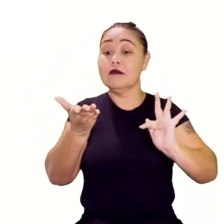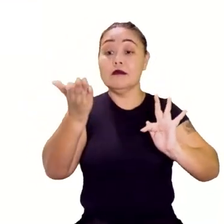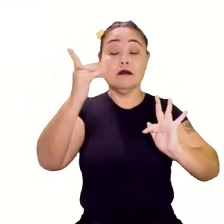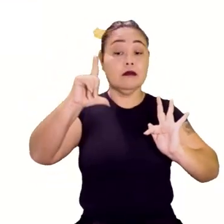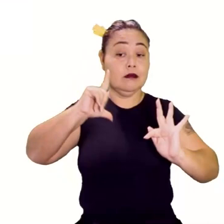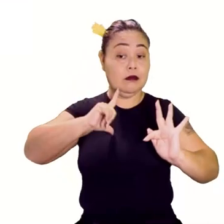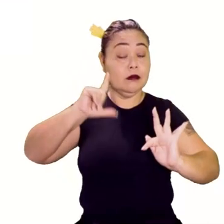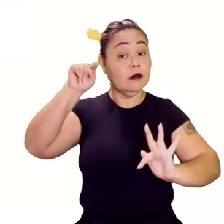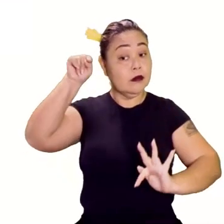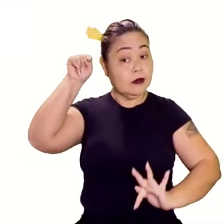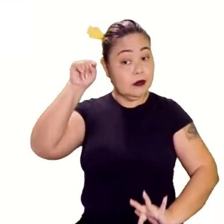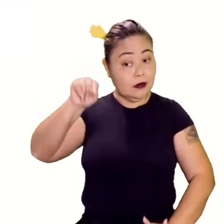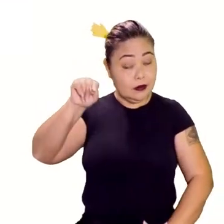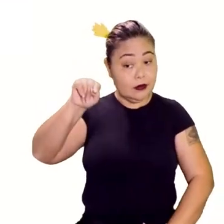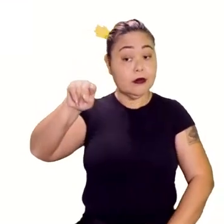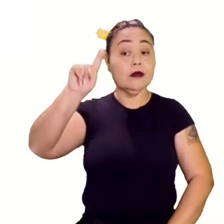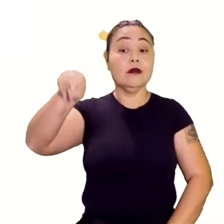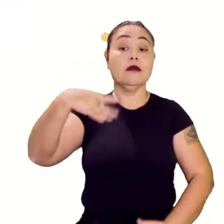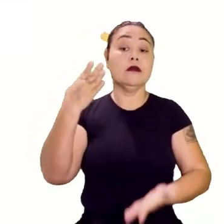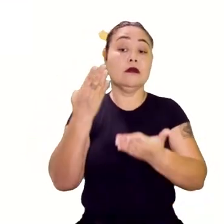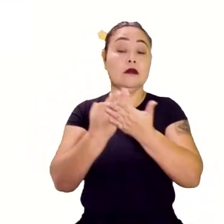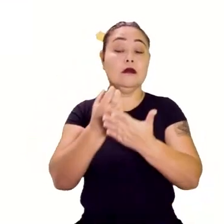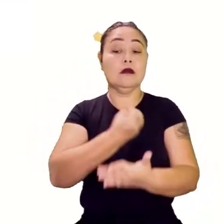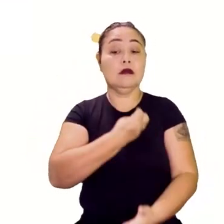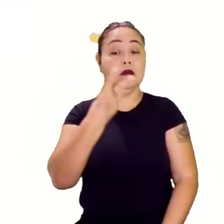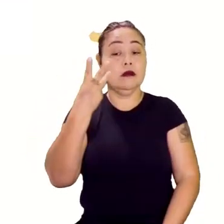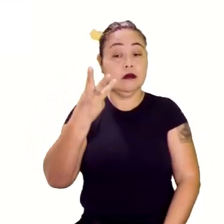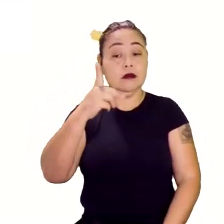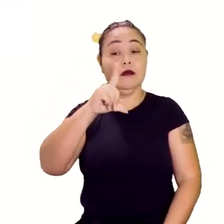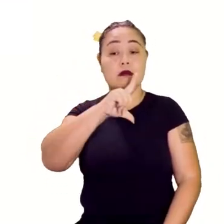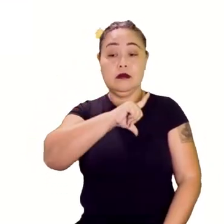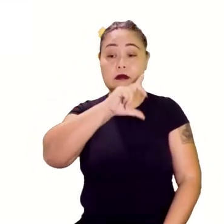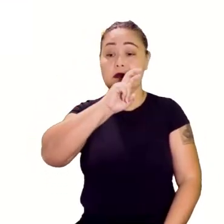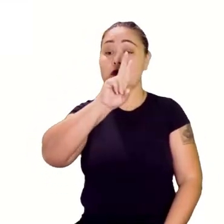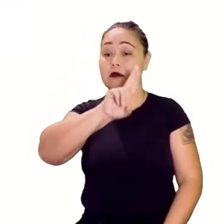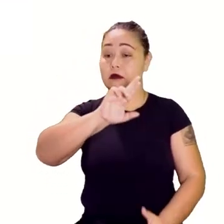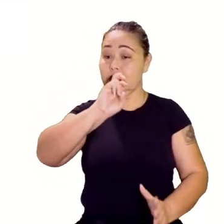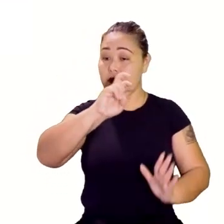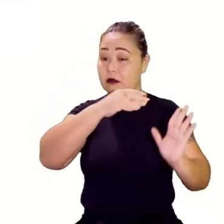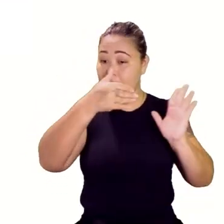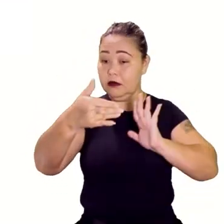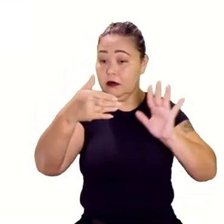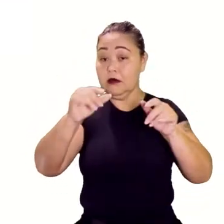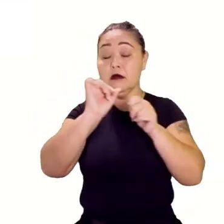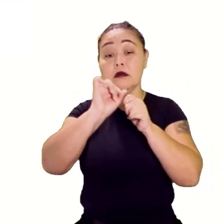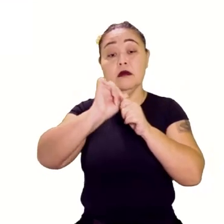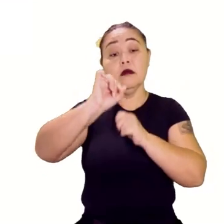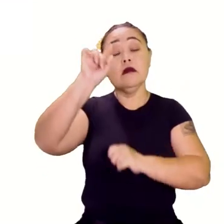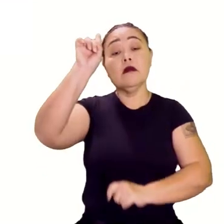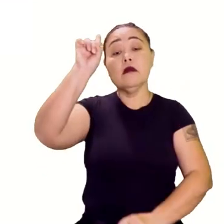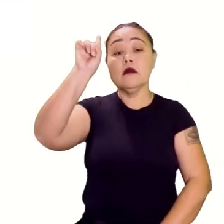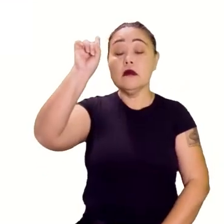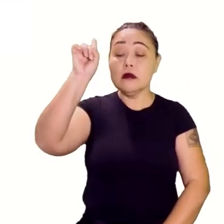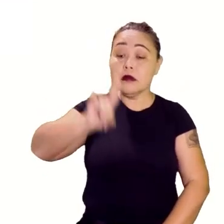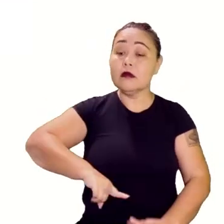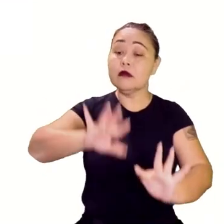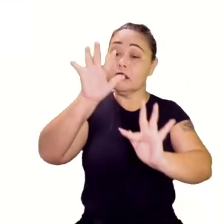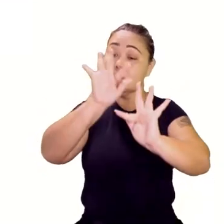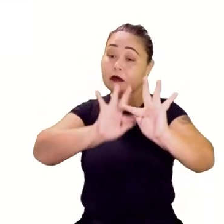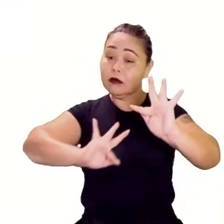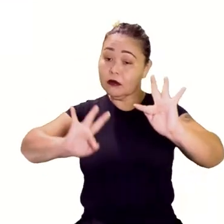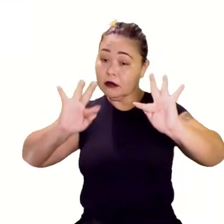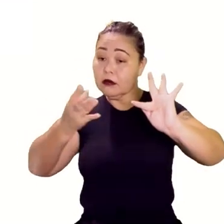terceira parte dessa quinta temporada, nós vimos que as aplicações da logarítmica é igual